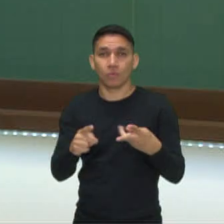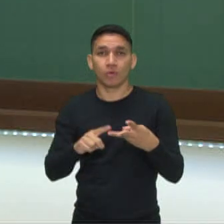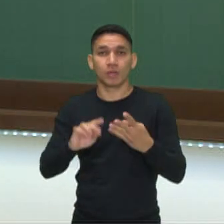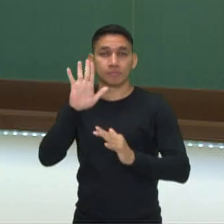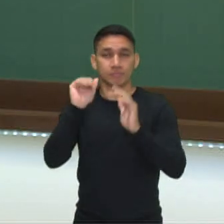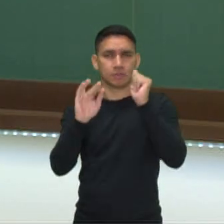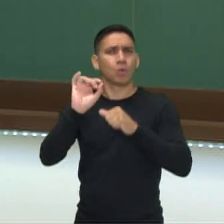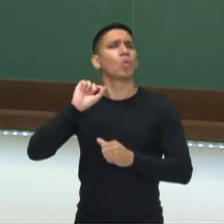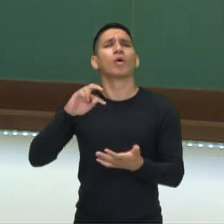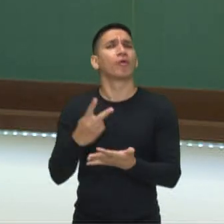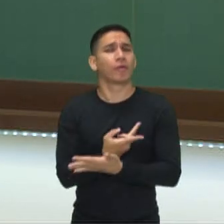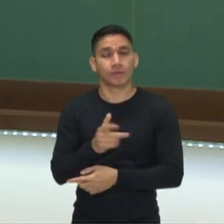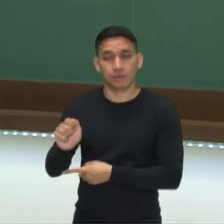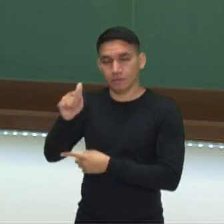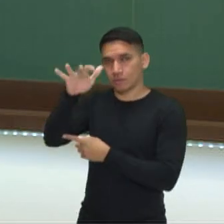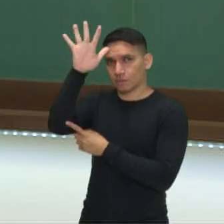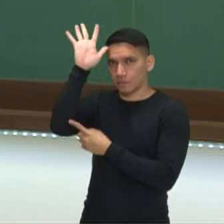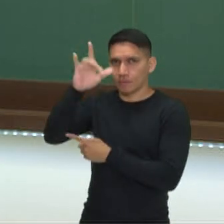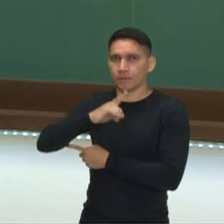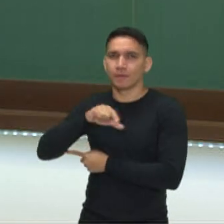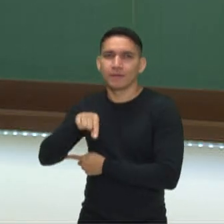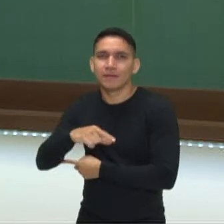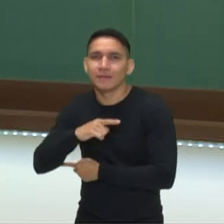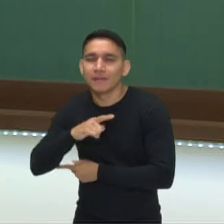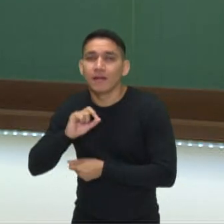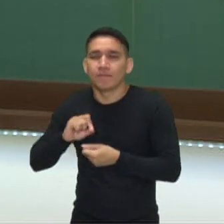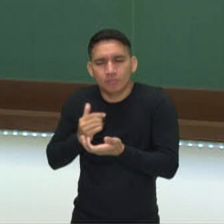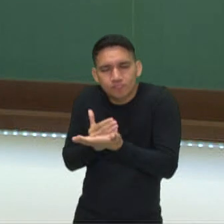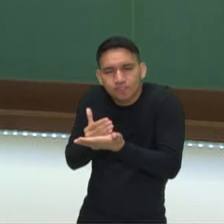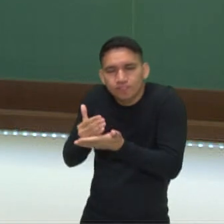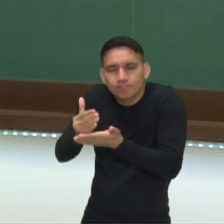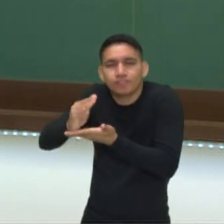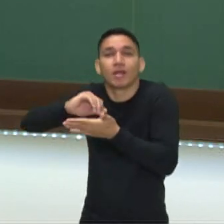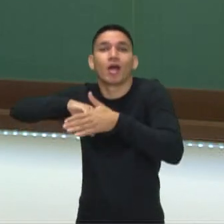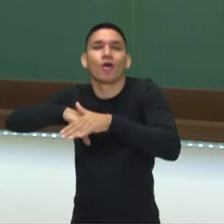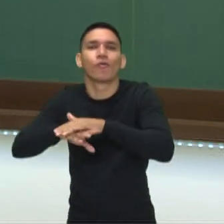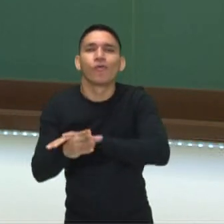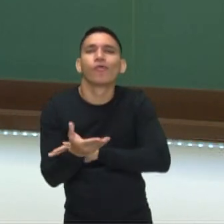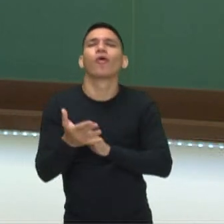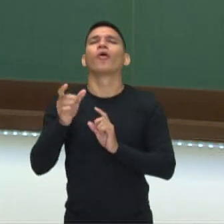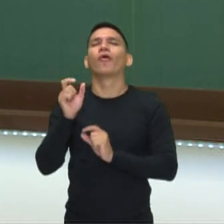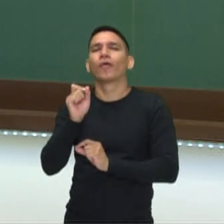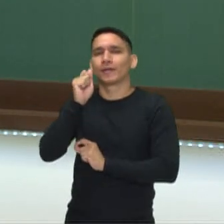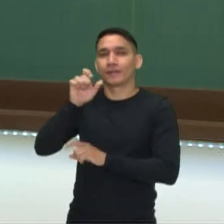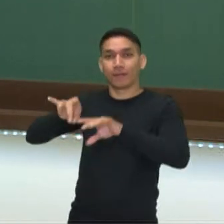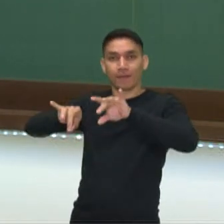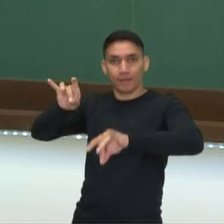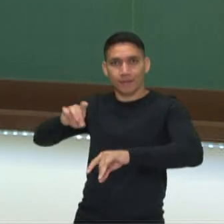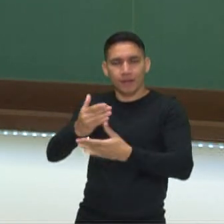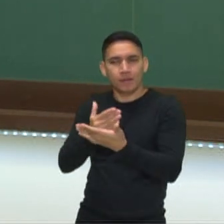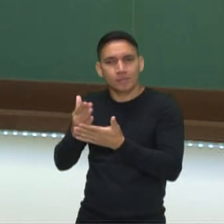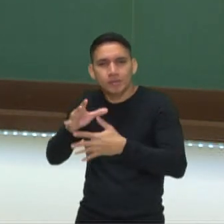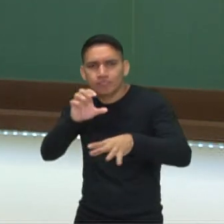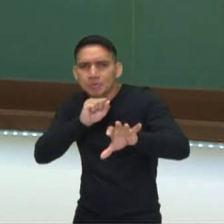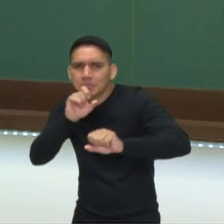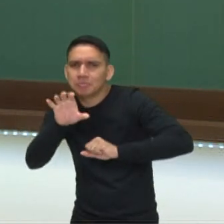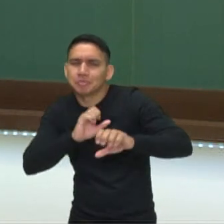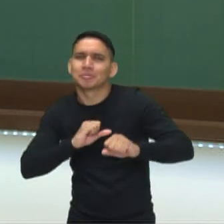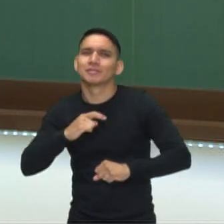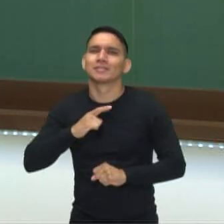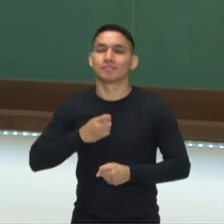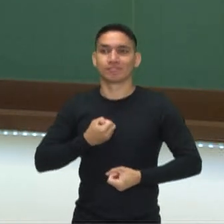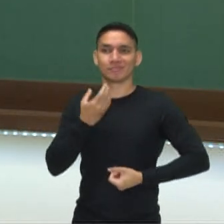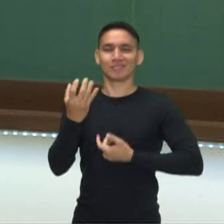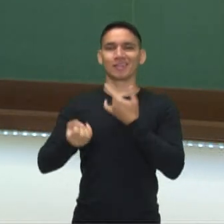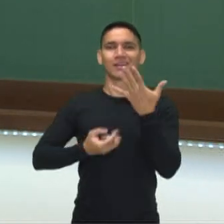gente, o que acontece? Roma, ele estava começando a se acostumar com o teatro, estava começando a ver esse cunho expressivo que tinha no